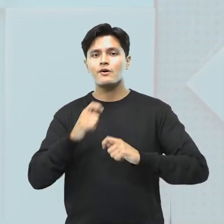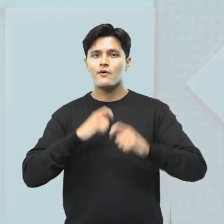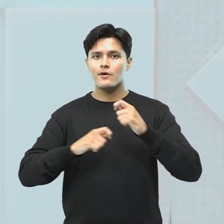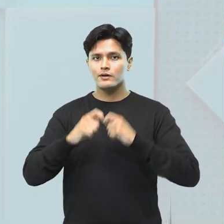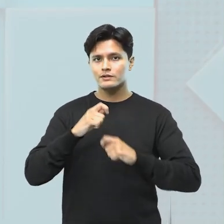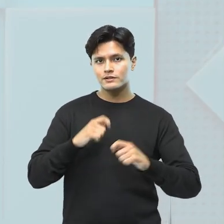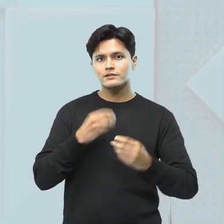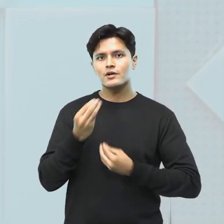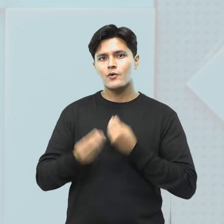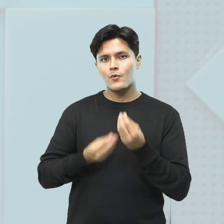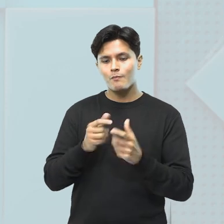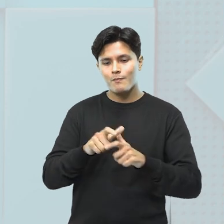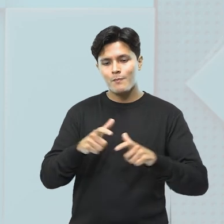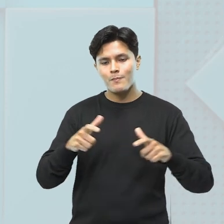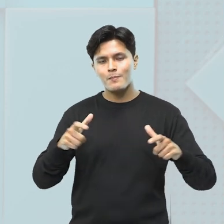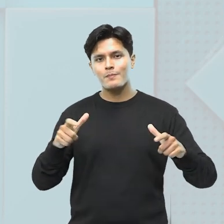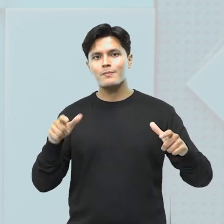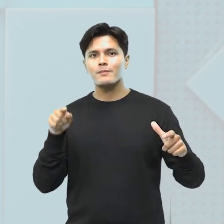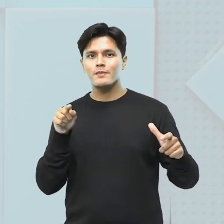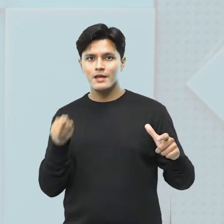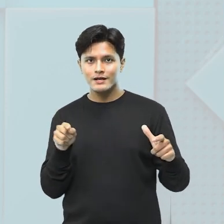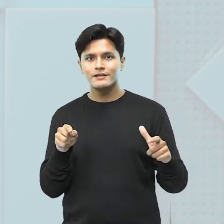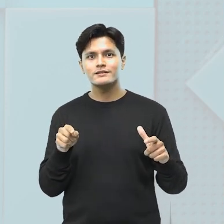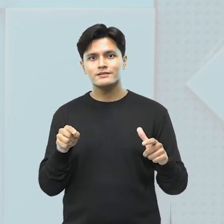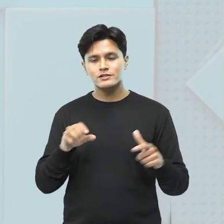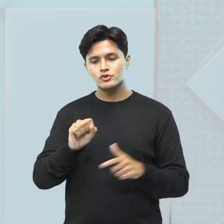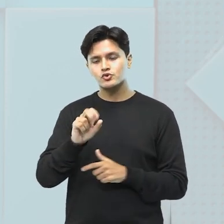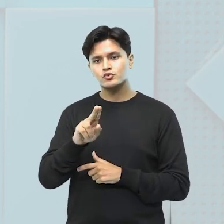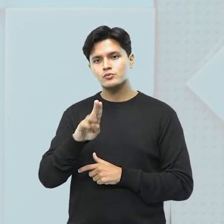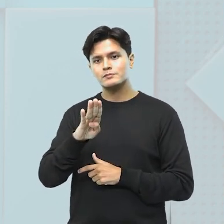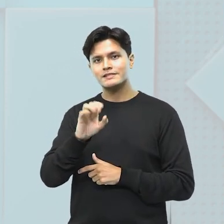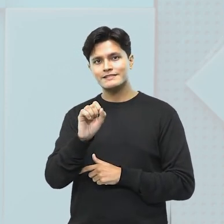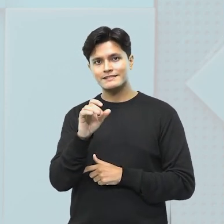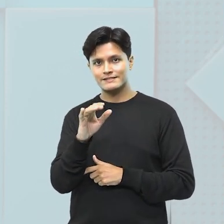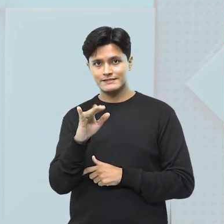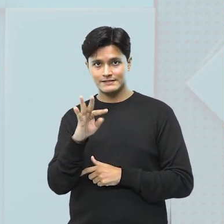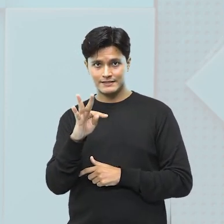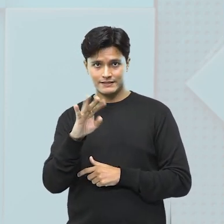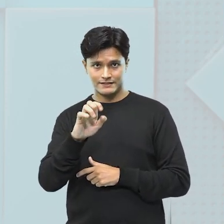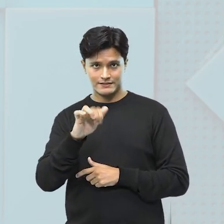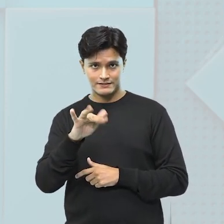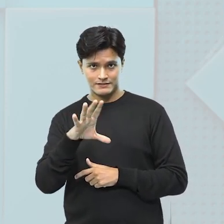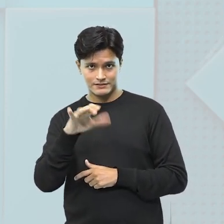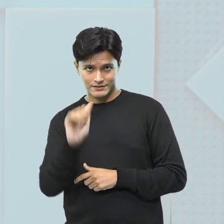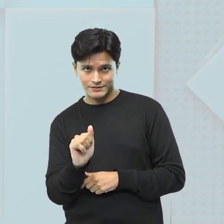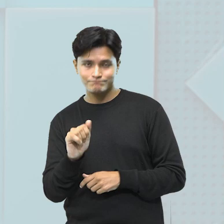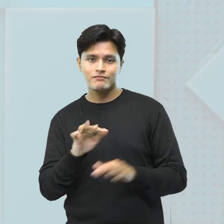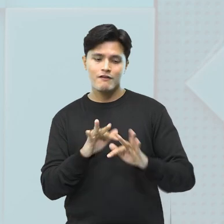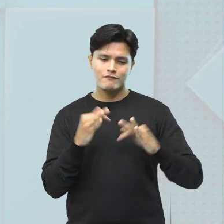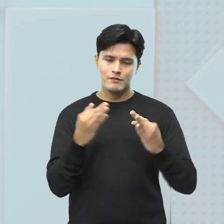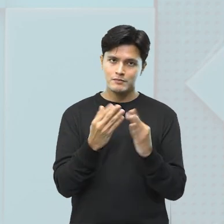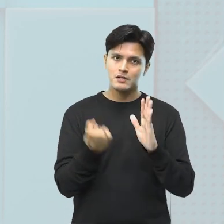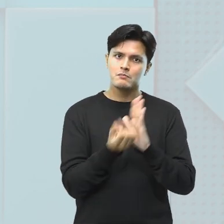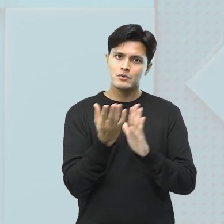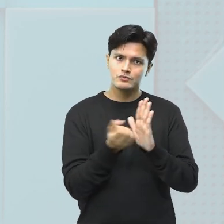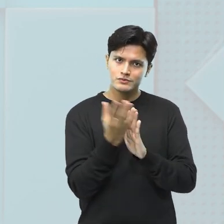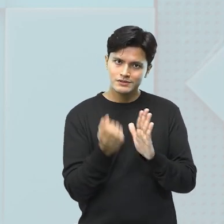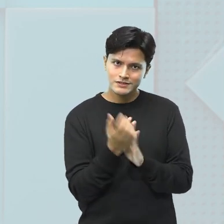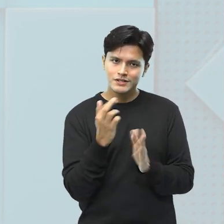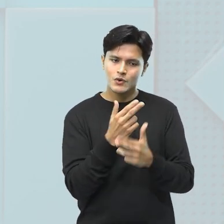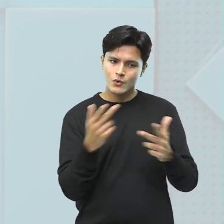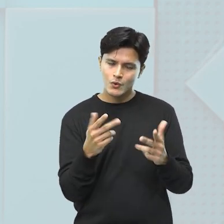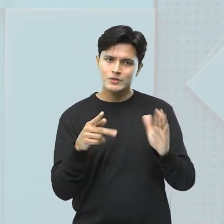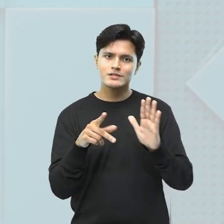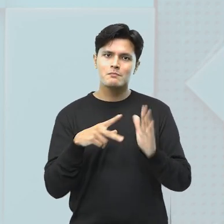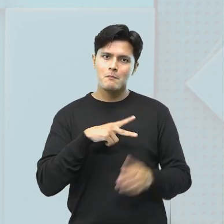era majoritariamente de subsistência, então muitas famílias produziam aquilo que era necessário para sobreviver, sem